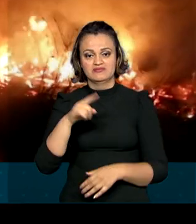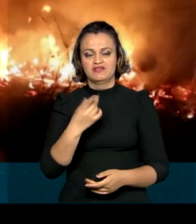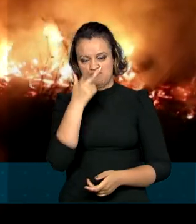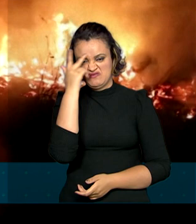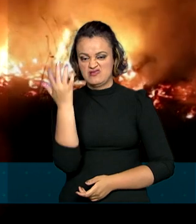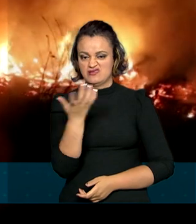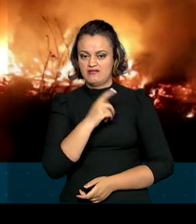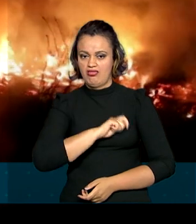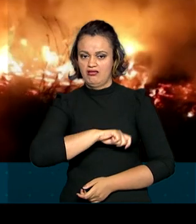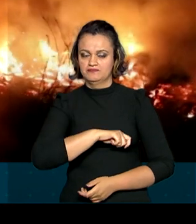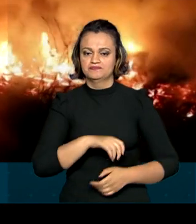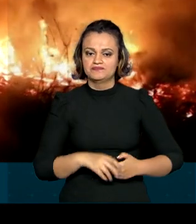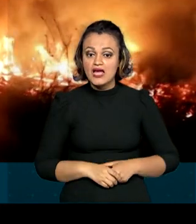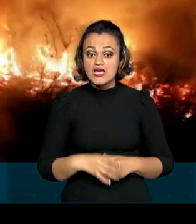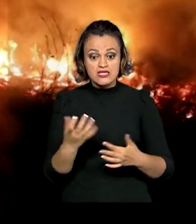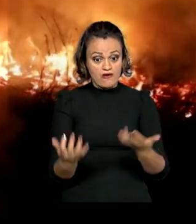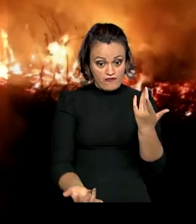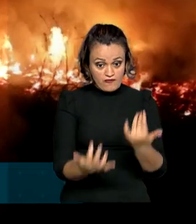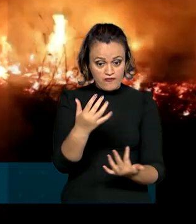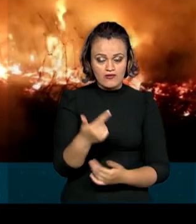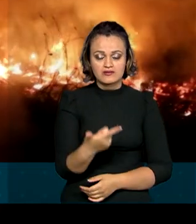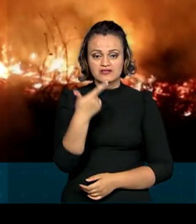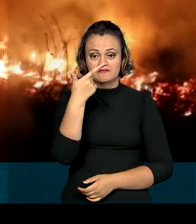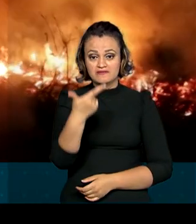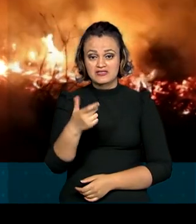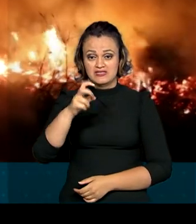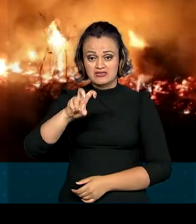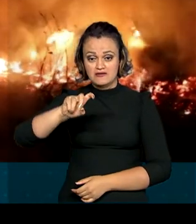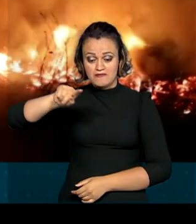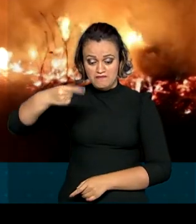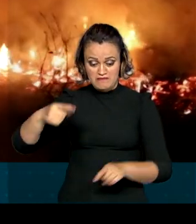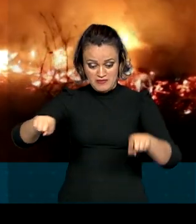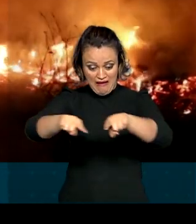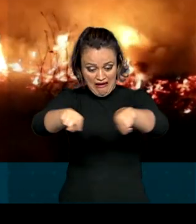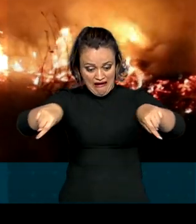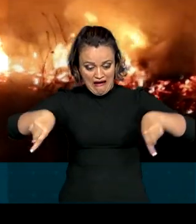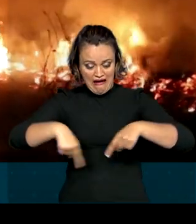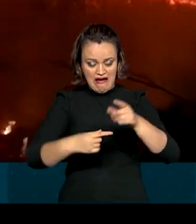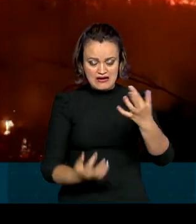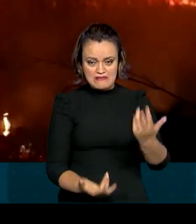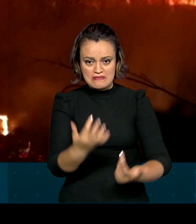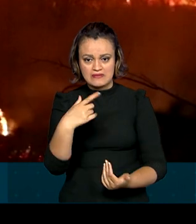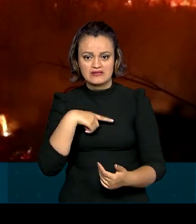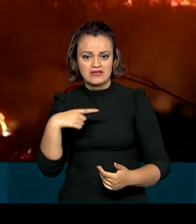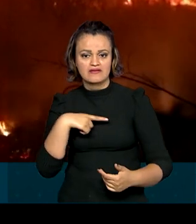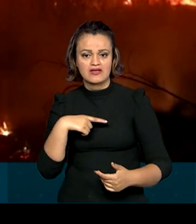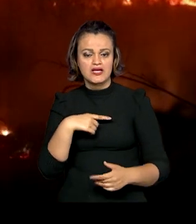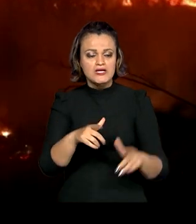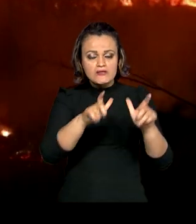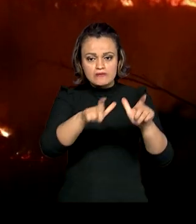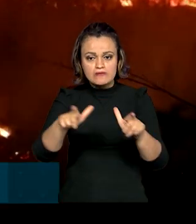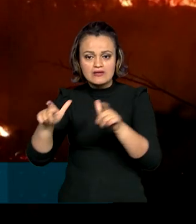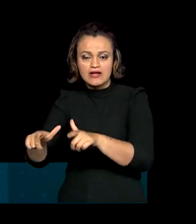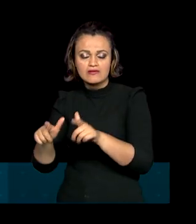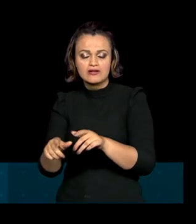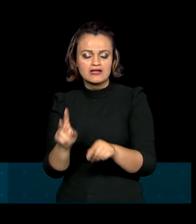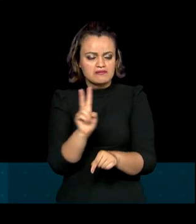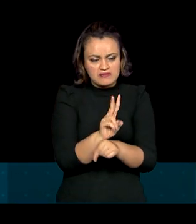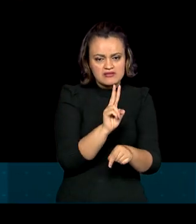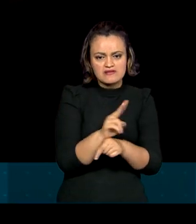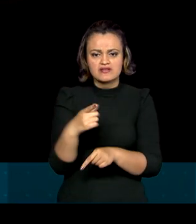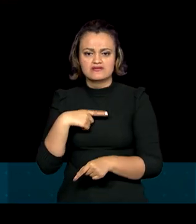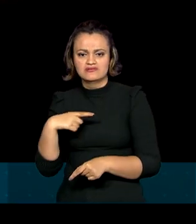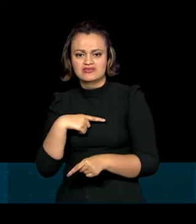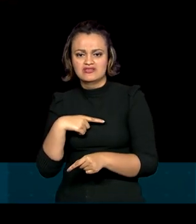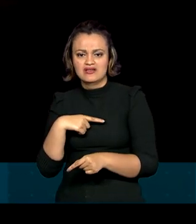O fogo já atingiu mais de 25 mil hectares do bioma pantaneiro, atingindo áreas de preservação permanentes e